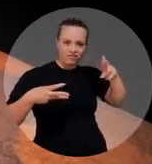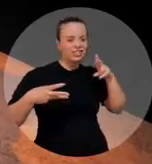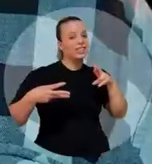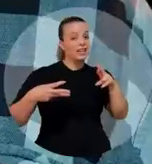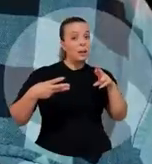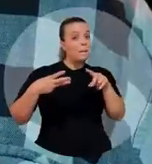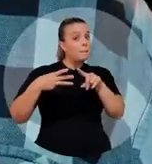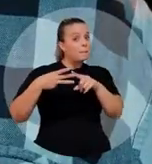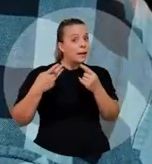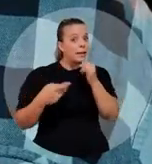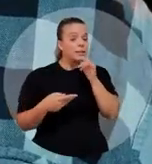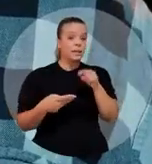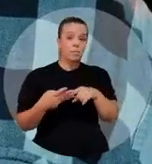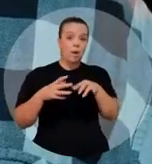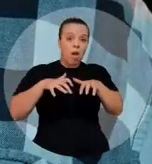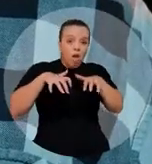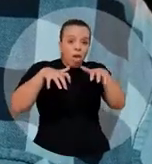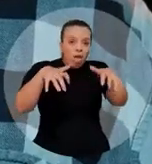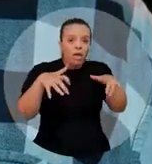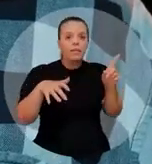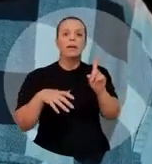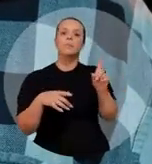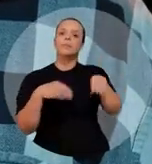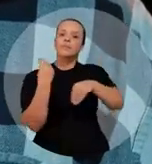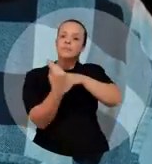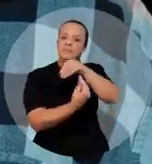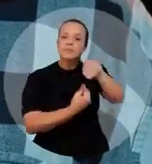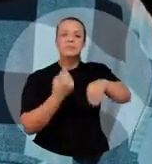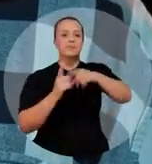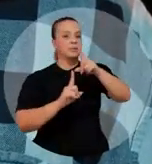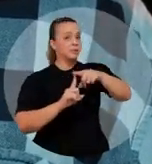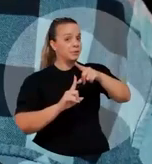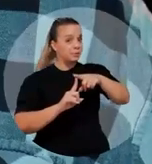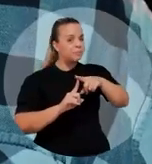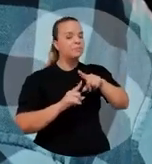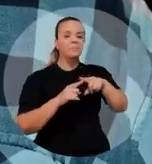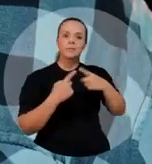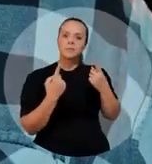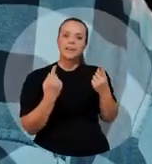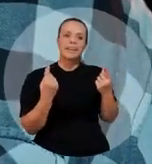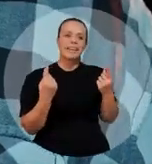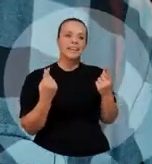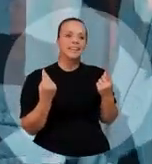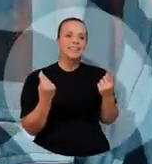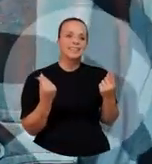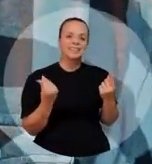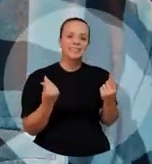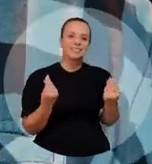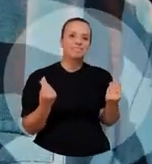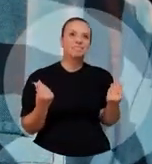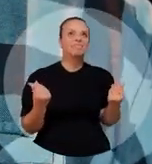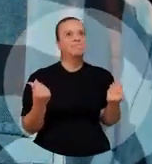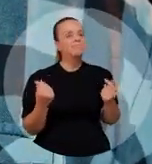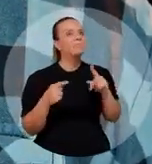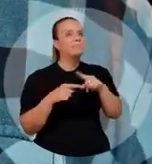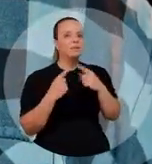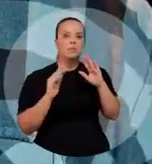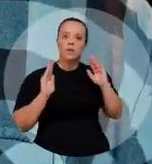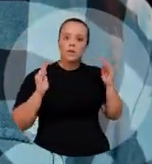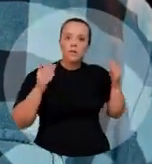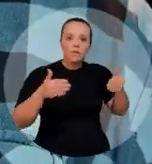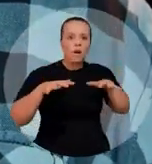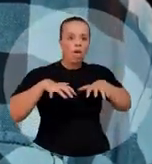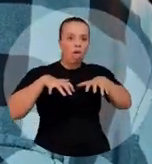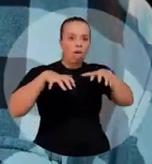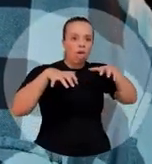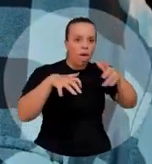também. Mas é aquela coisa, não só o terror, né? Mas misturar os gêneros, né? Mas é uma coisa mais puxada